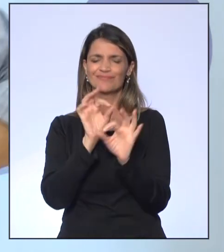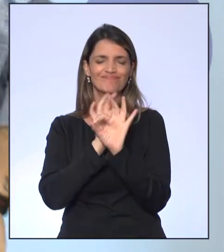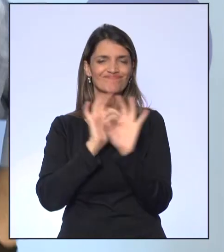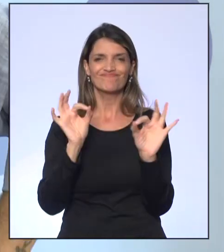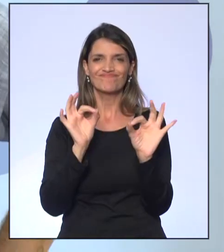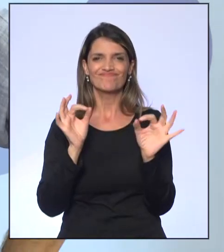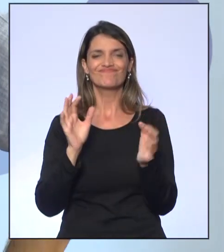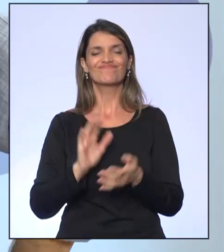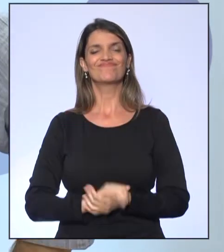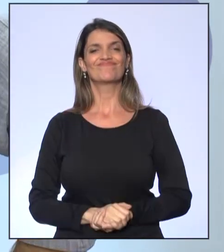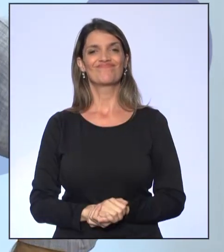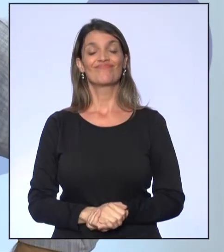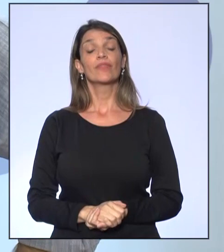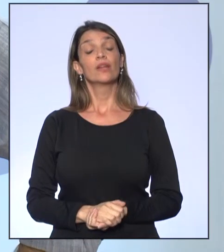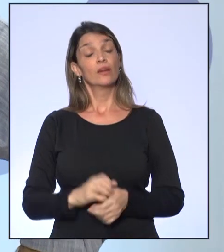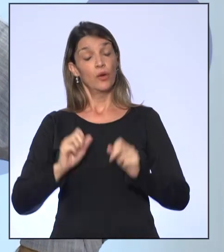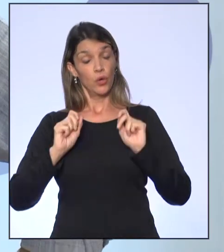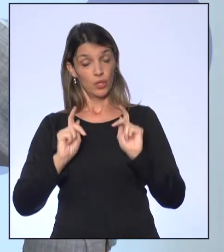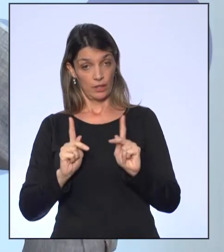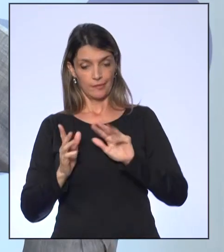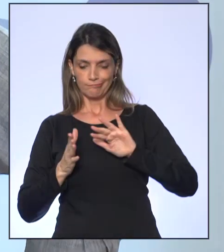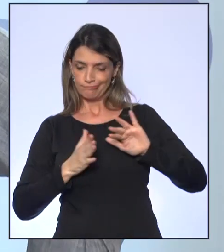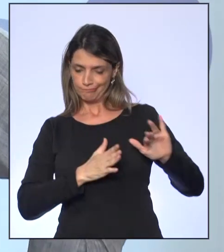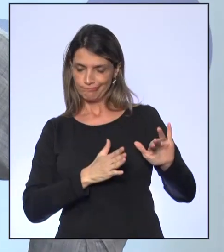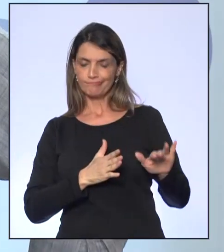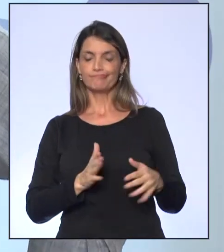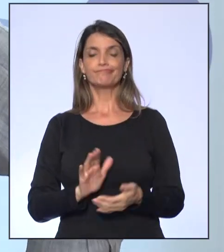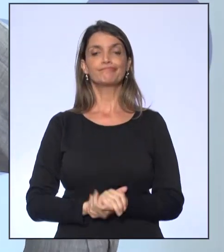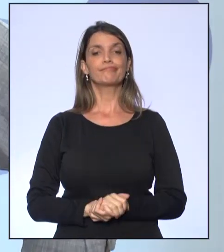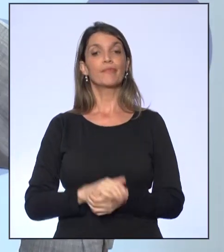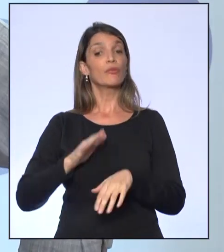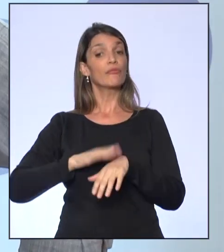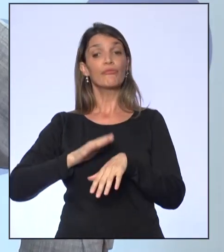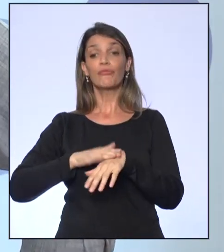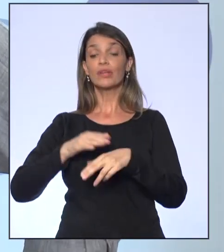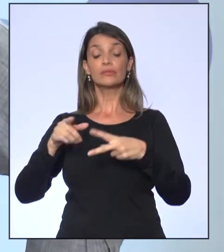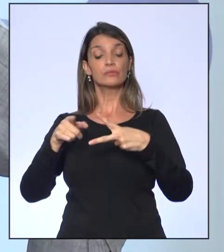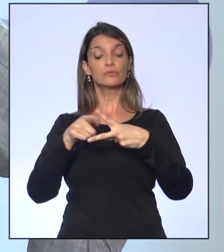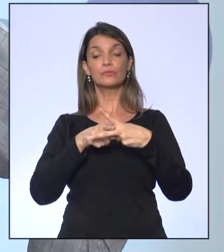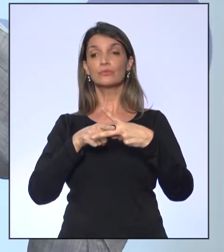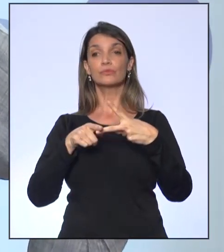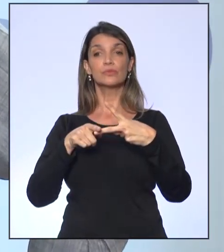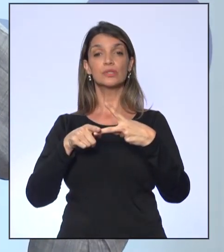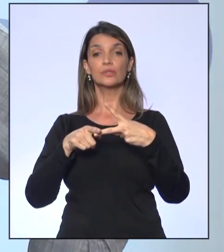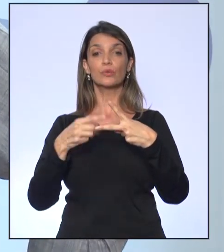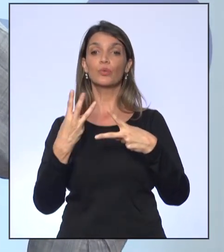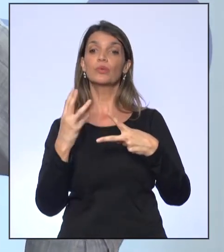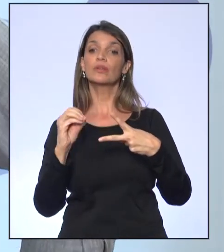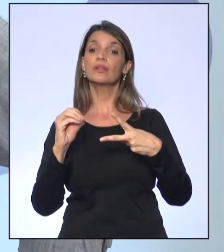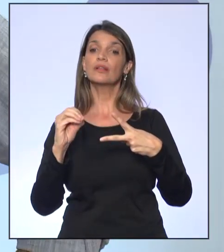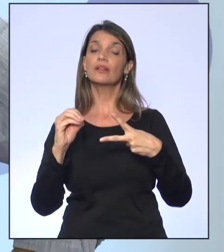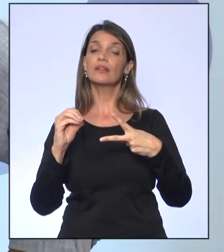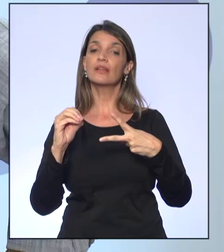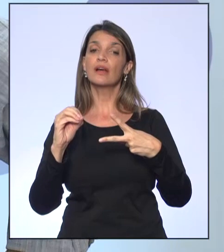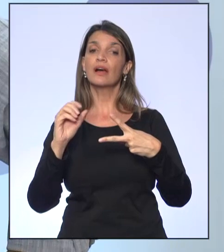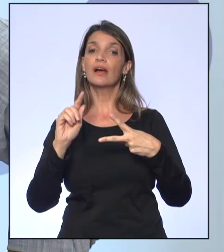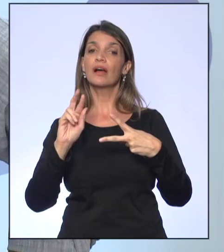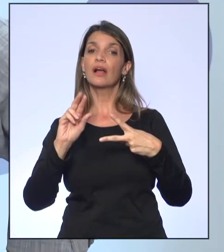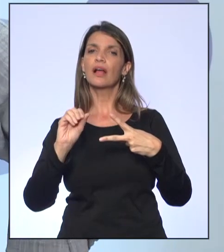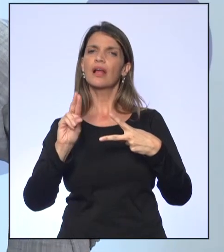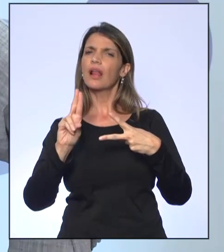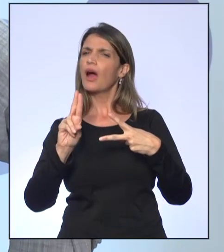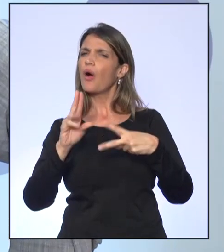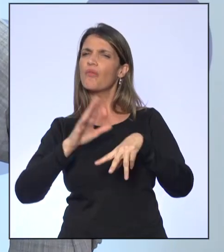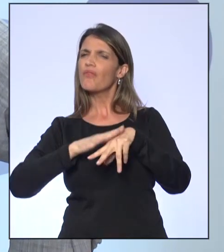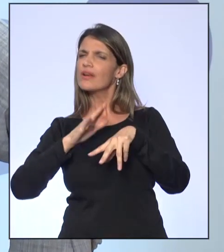Agora, tudo bem, nós fizemos o ângulo de 30 graus. Vamos fazer um ângulo um